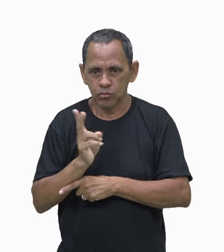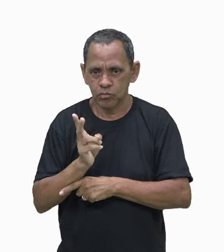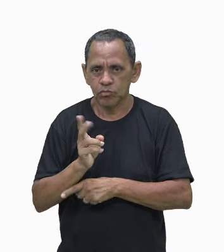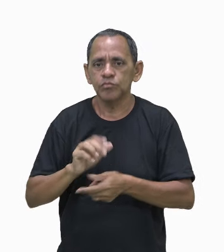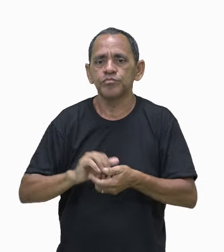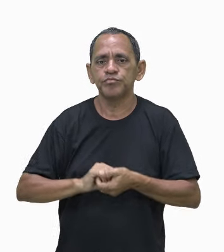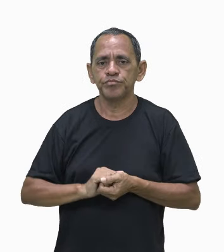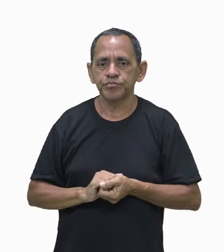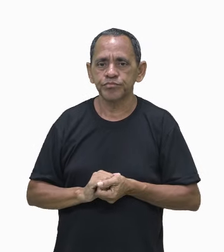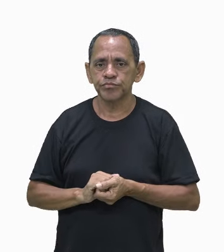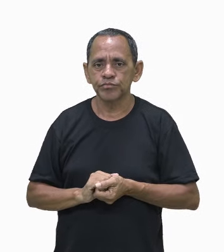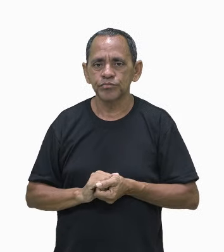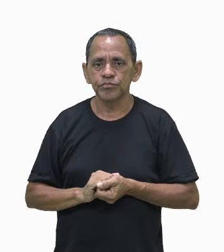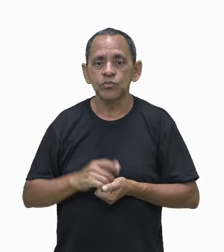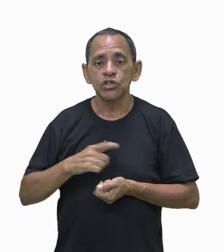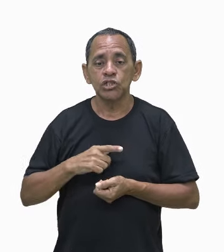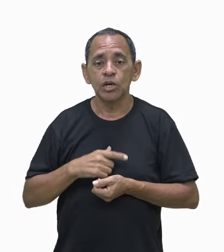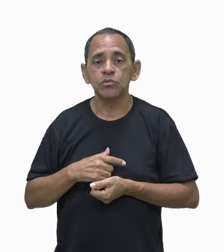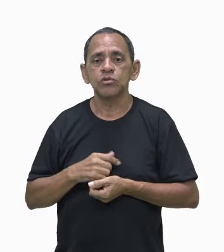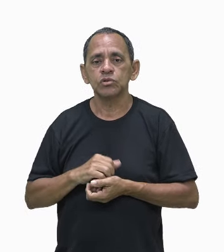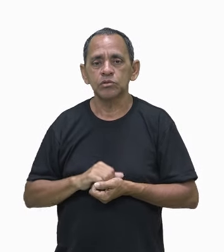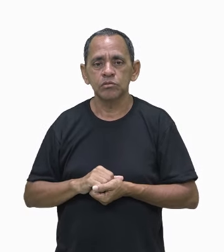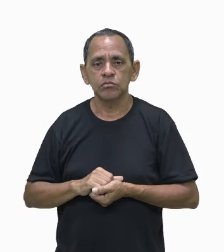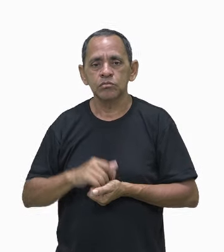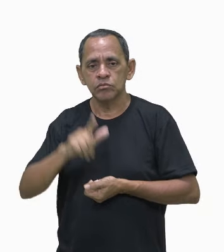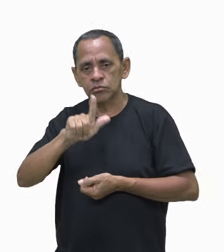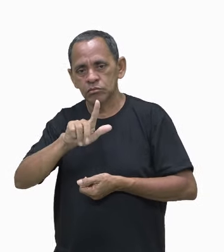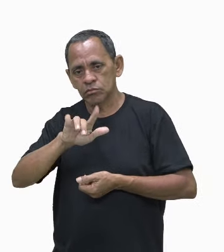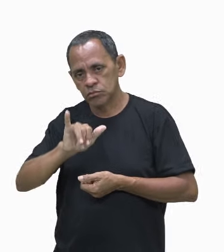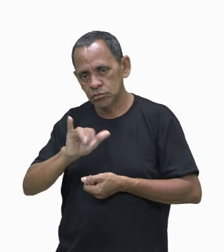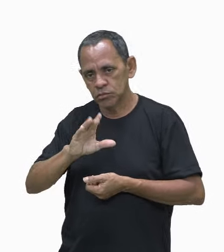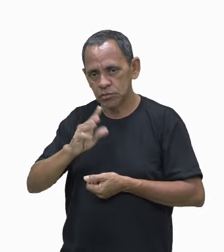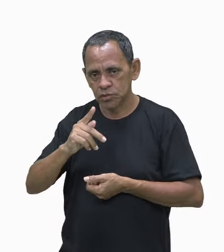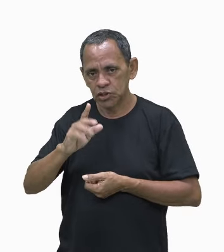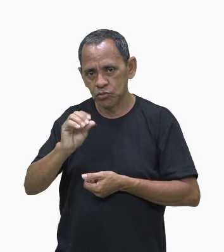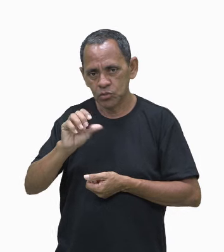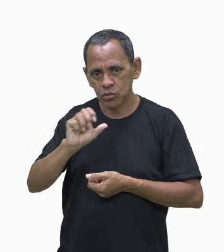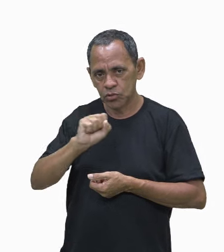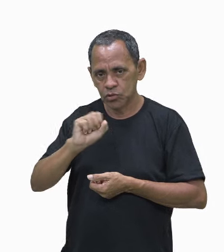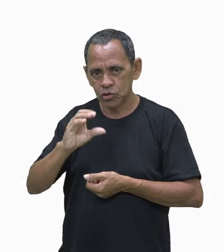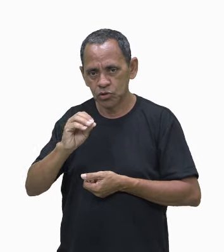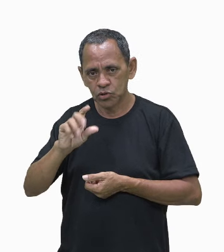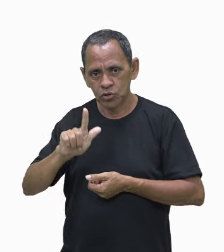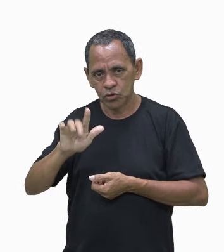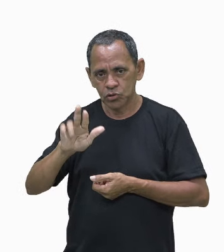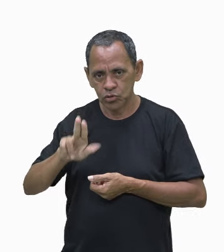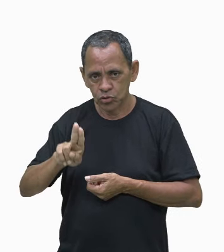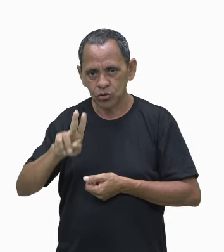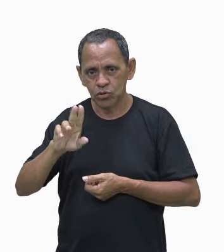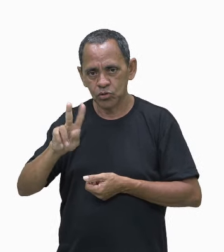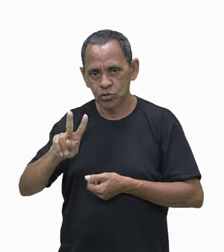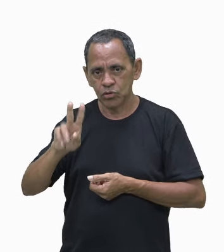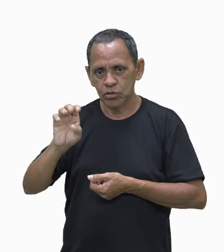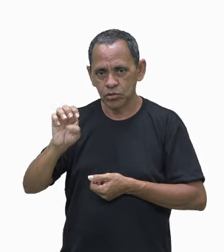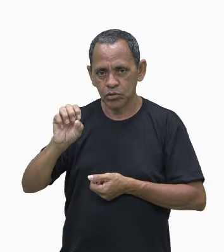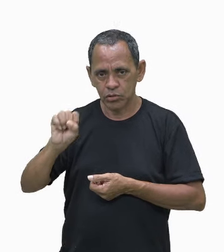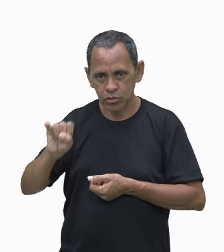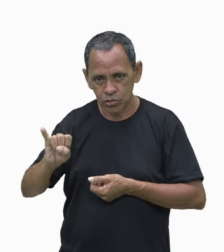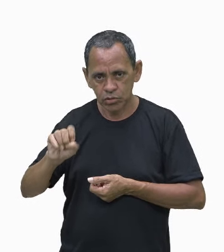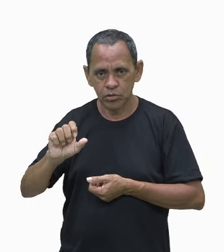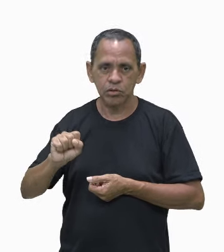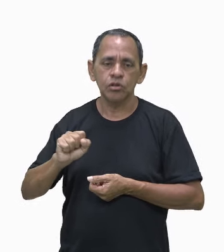temos. As vitaminas lipossolúveis, que são solúveis em gorduras. Então, o